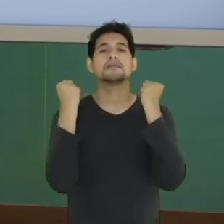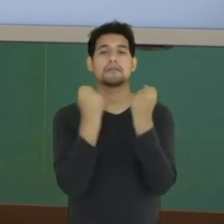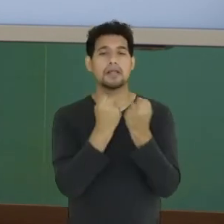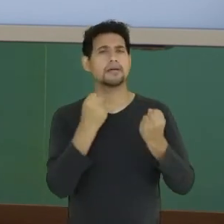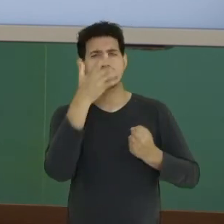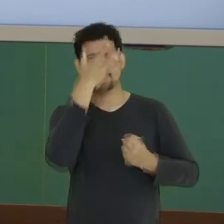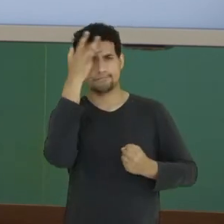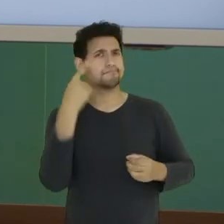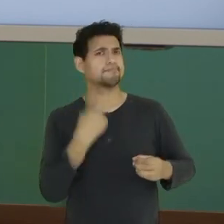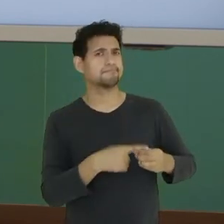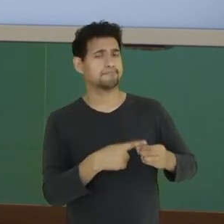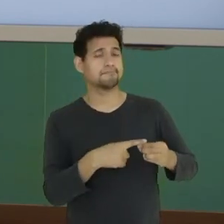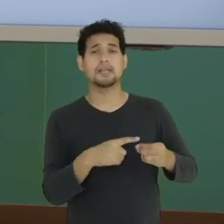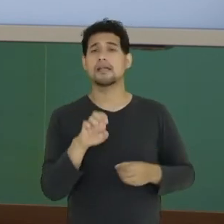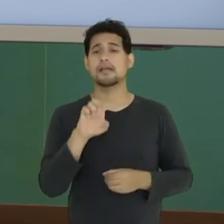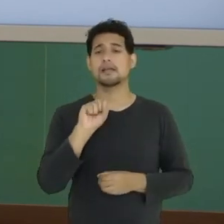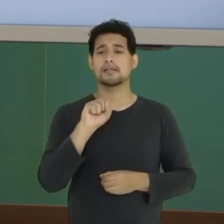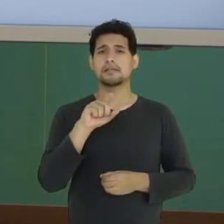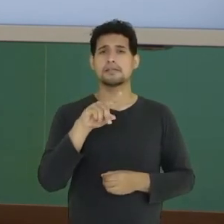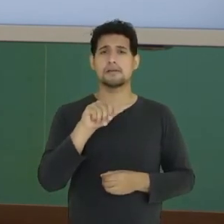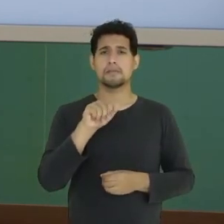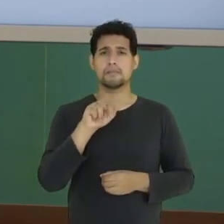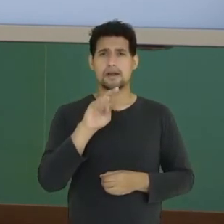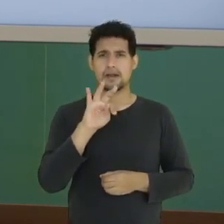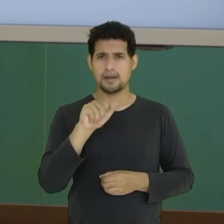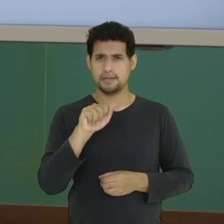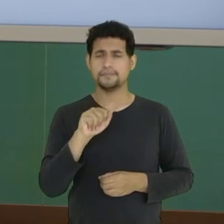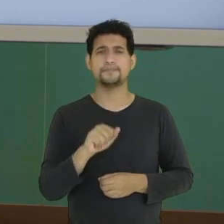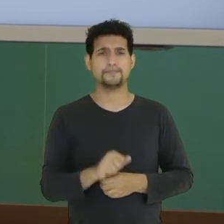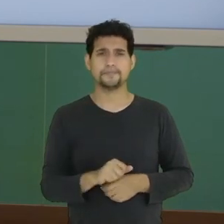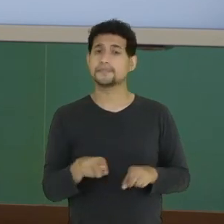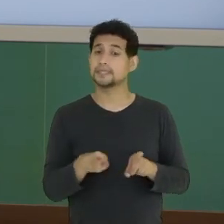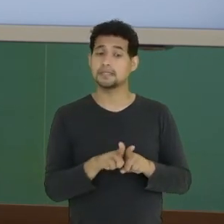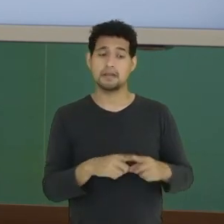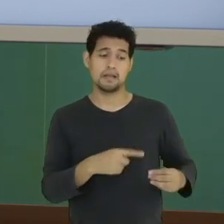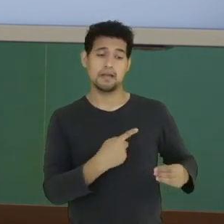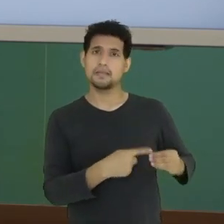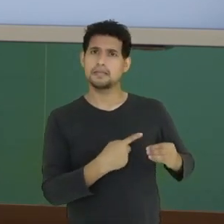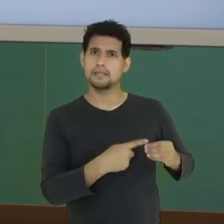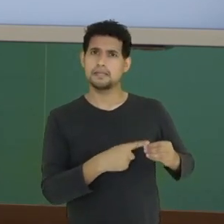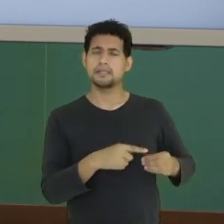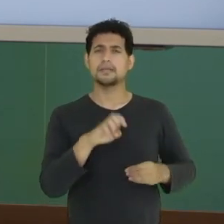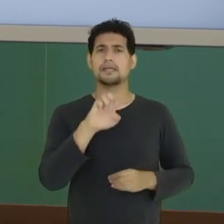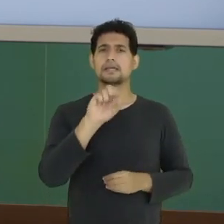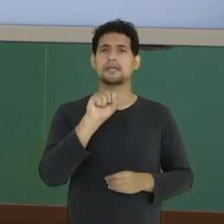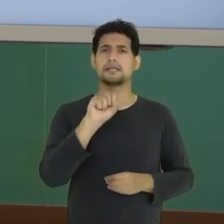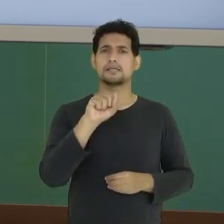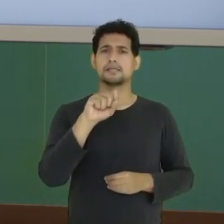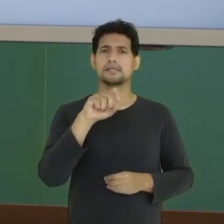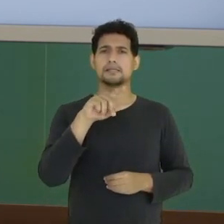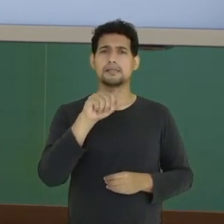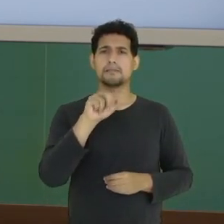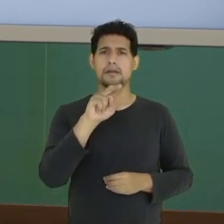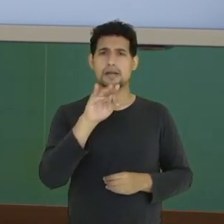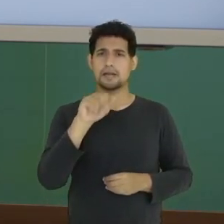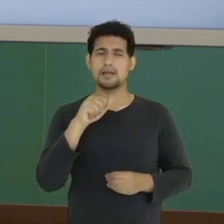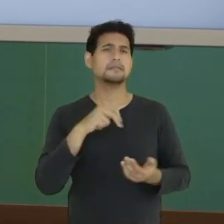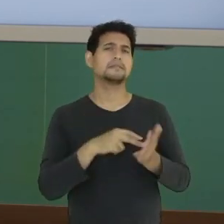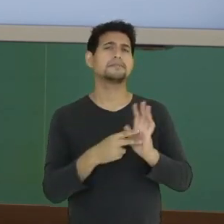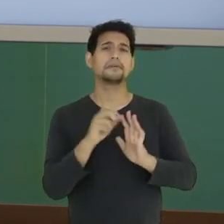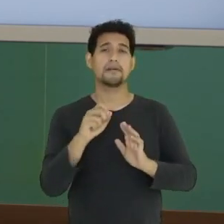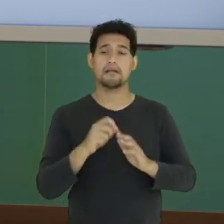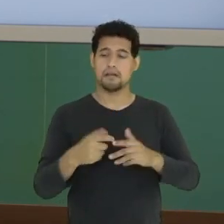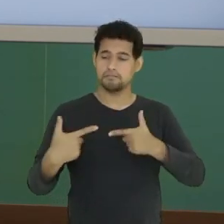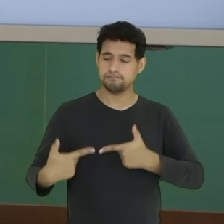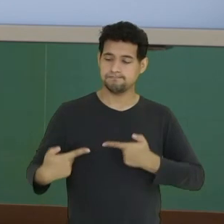cidadãos espartanos. O princípio que vigorava na cidade de Esparta é o princípio da guerra,